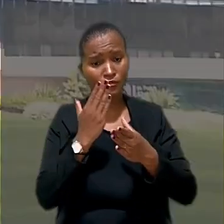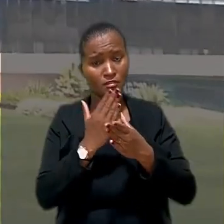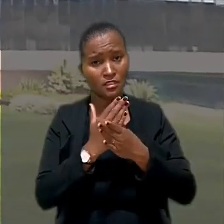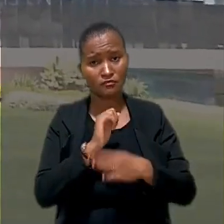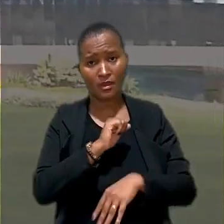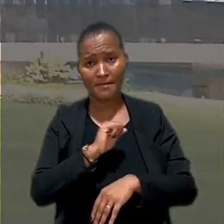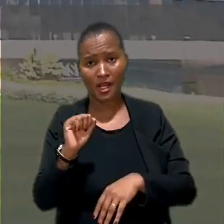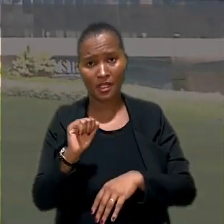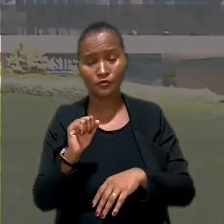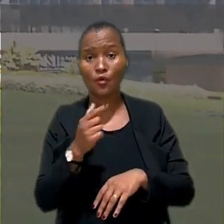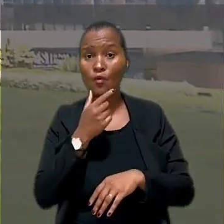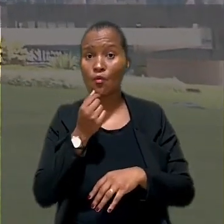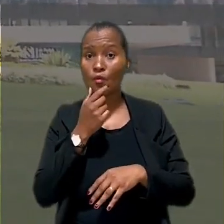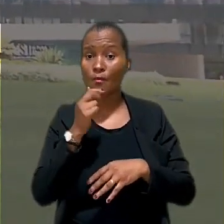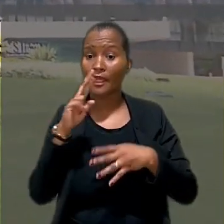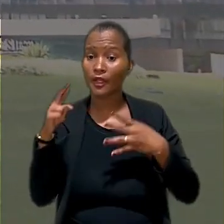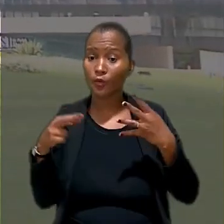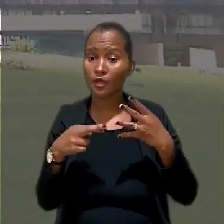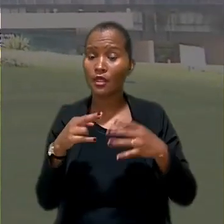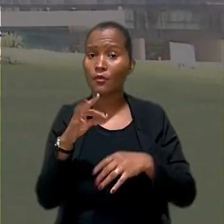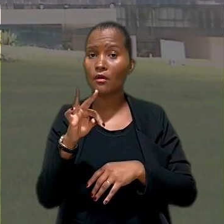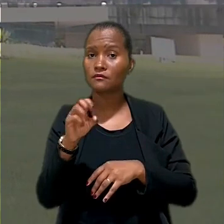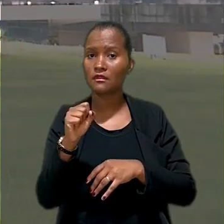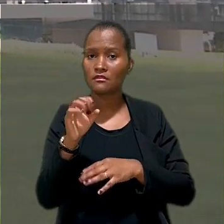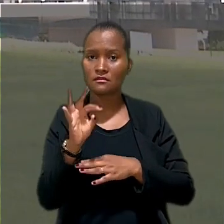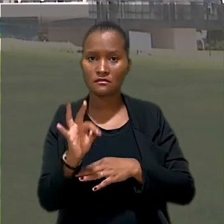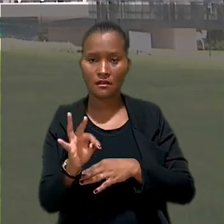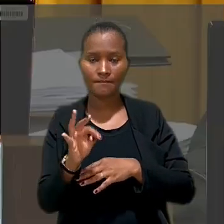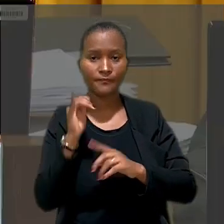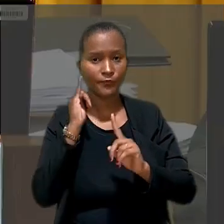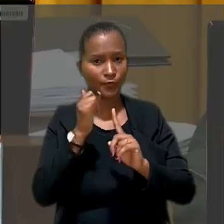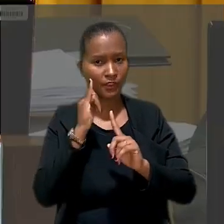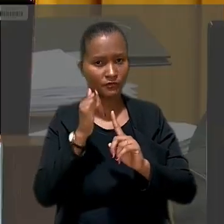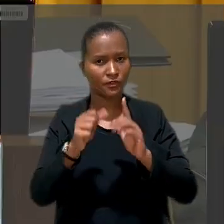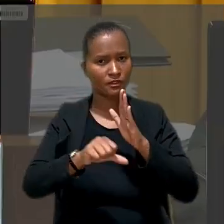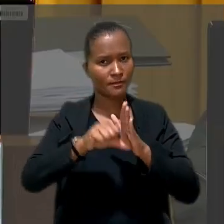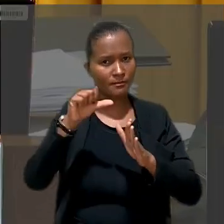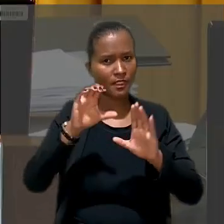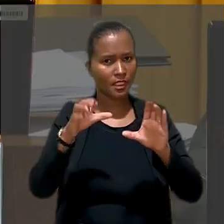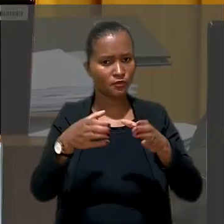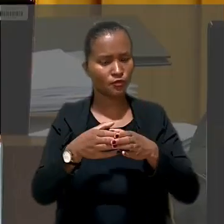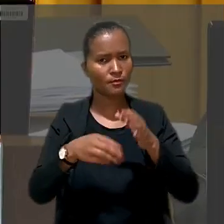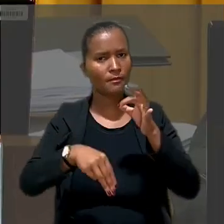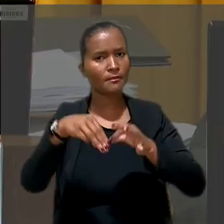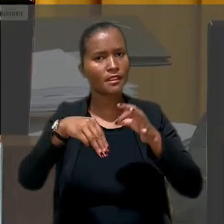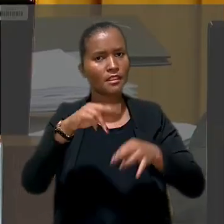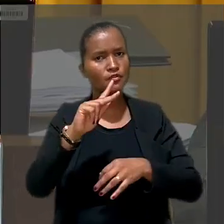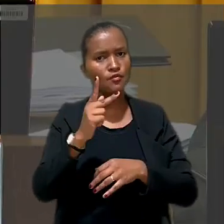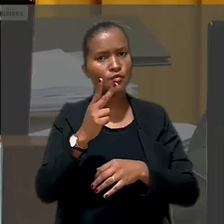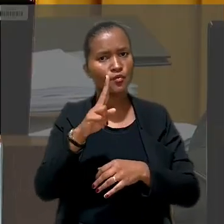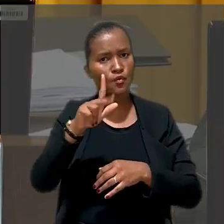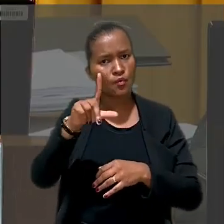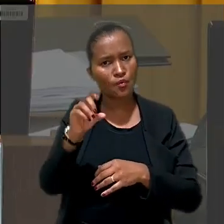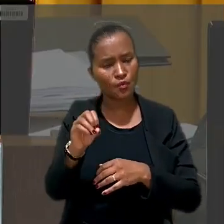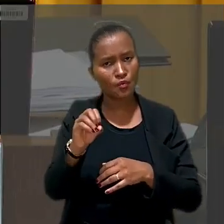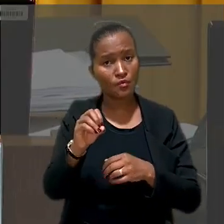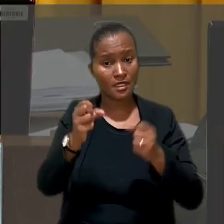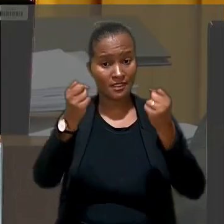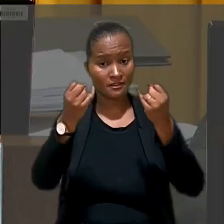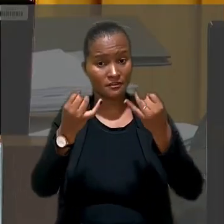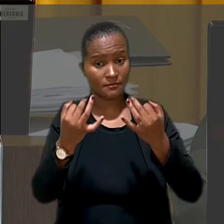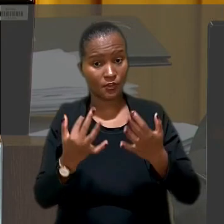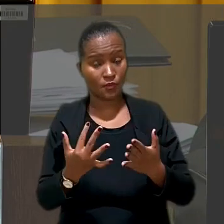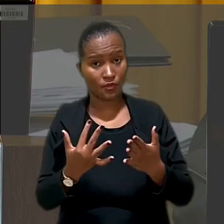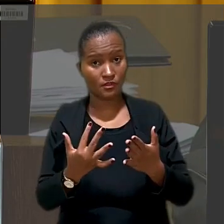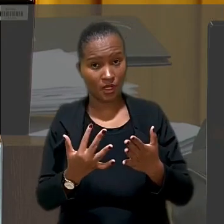extinta. O bancário, então, recorreu ao Tribunal Superior do Trabalho. O relator na primeira turma foi o ministro Hugo Schoermann. Ele